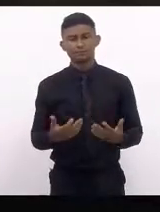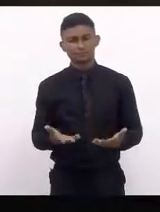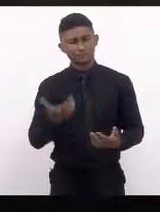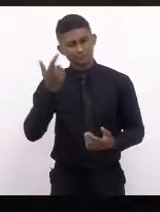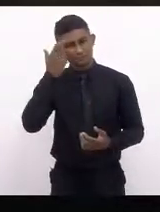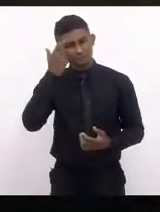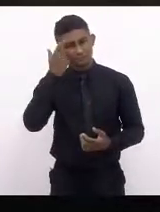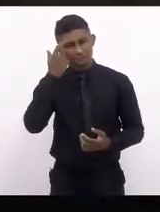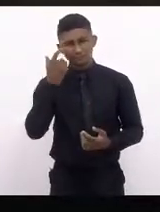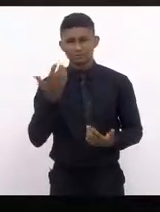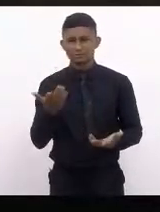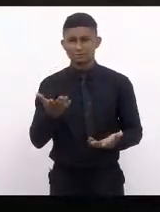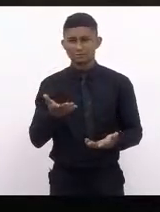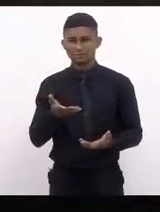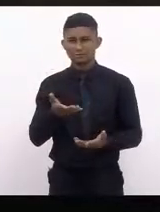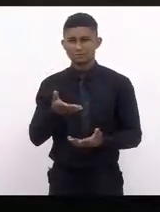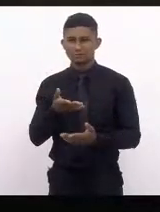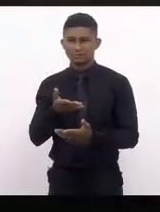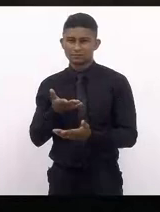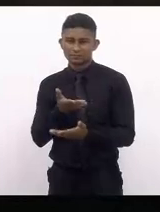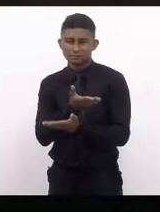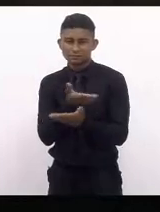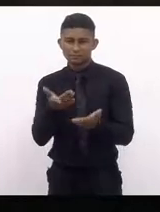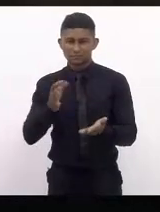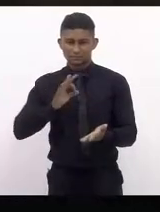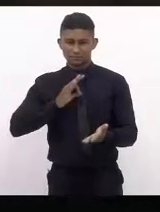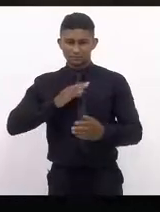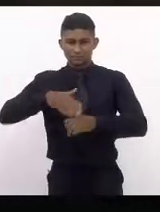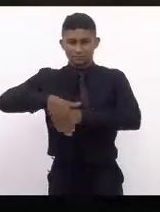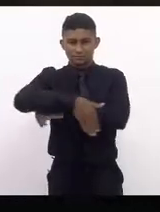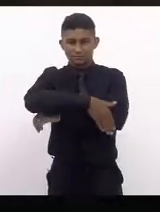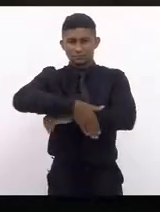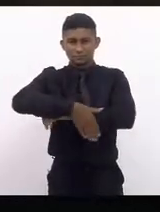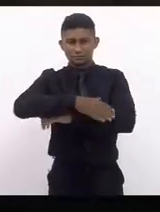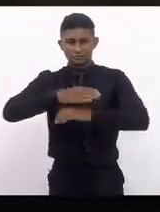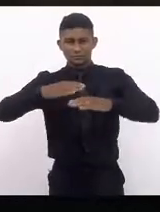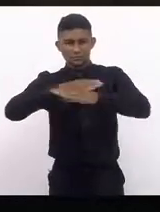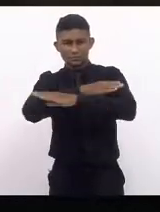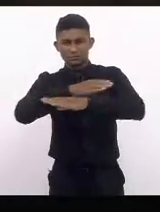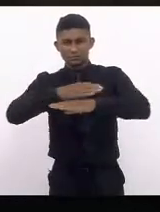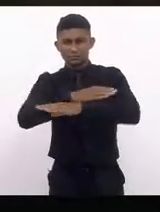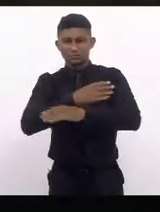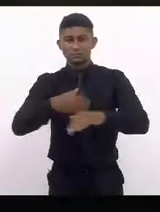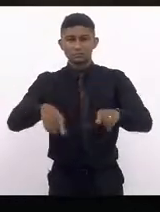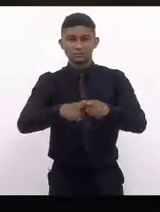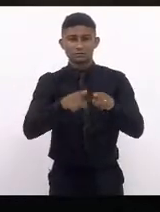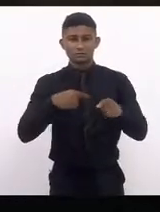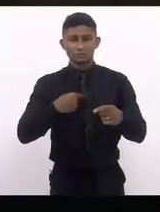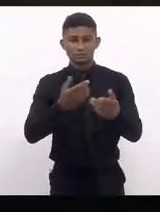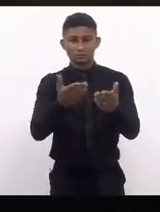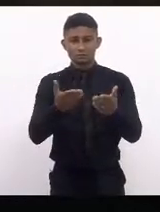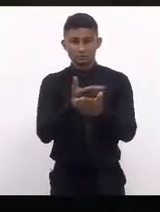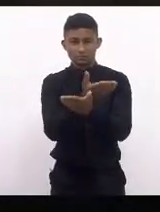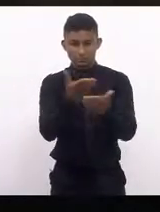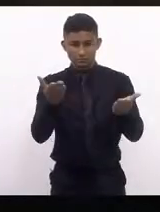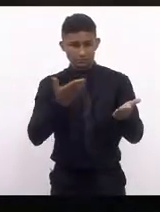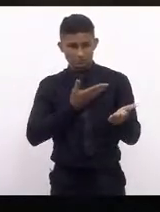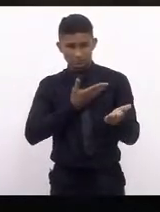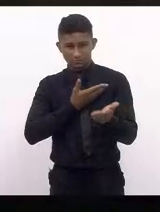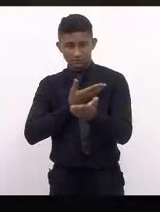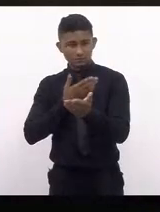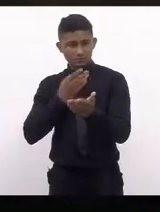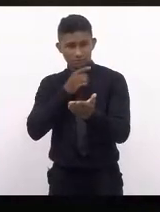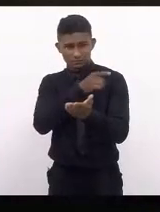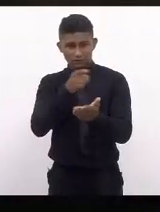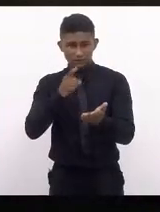só conhece o que passa o policial que está na rua Aquele like sentaria aliás eu faço até um convite aqui para os meus colegas que não são